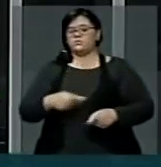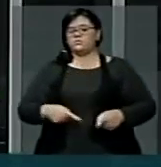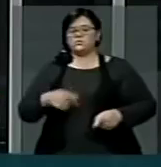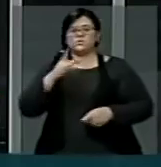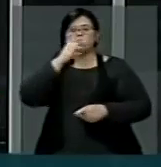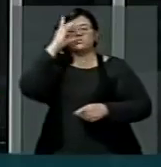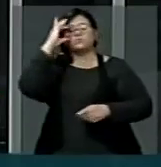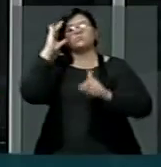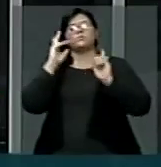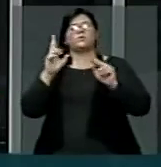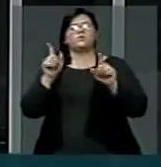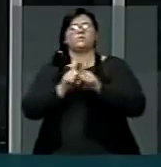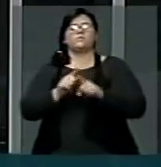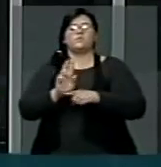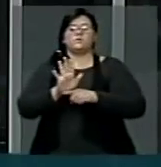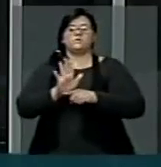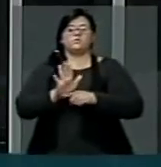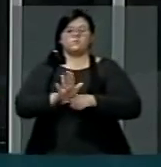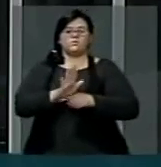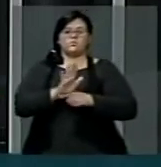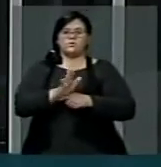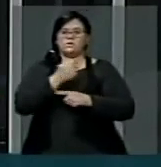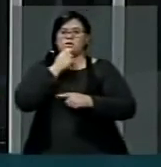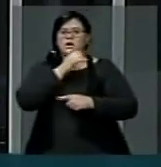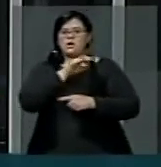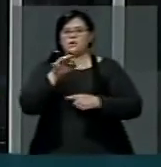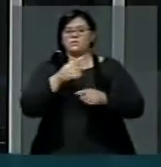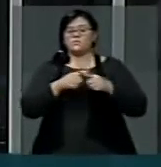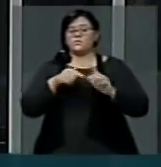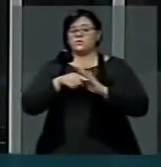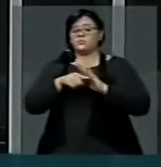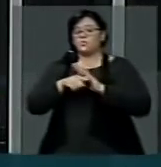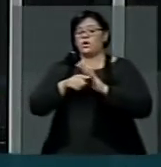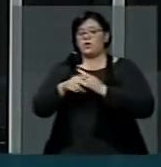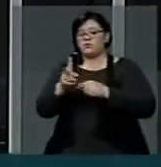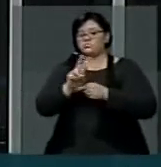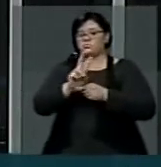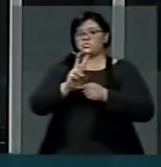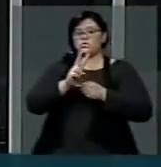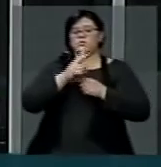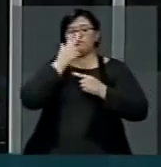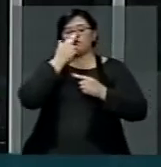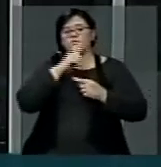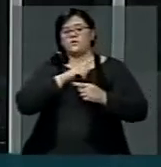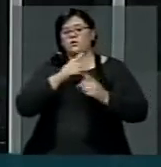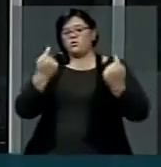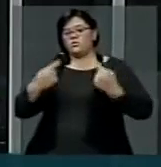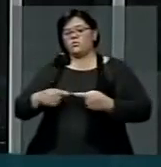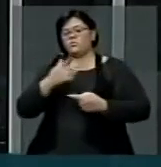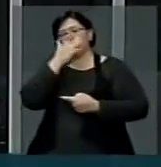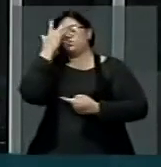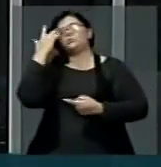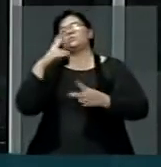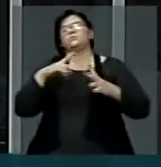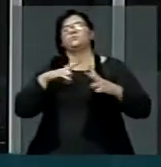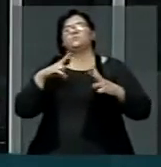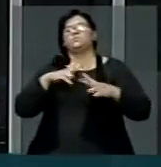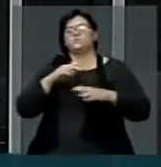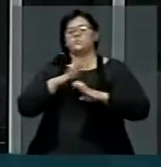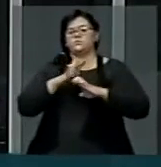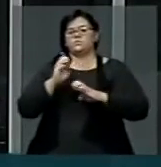espionagem atenta contra a soberania das nações e a privacidade das pessoas e das